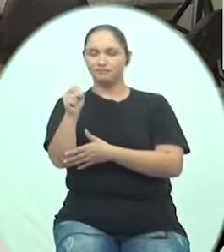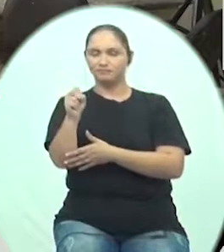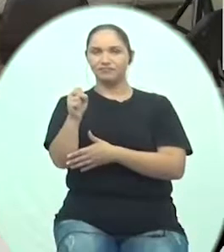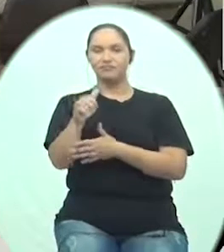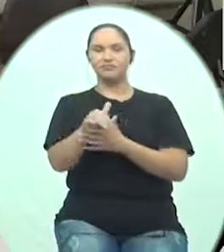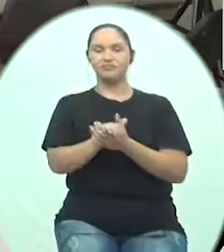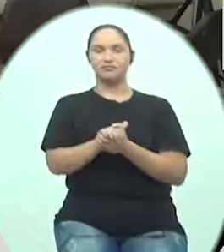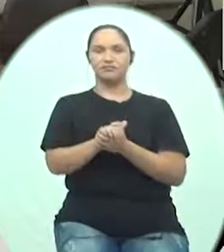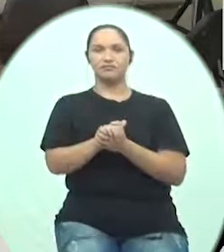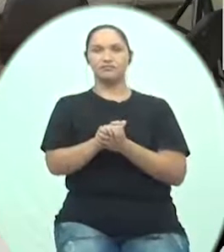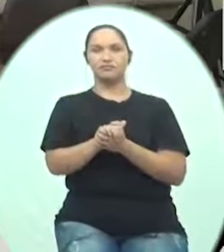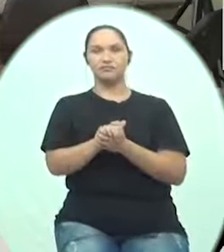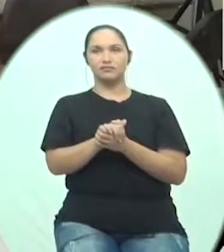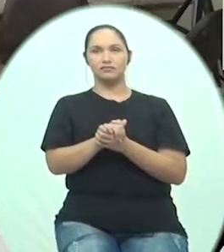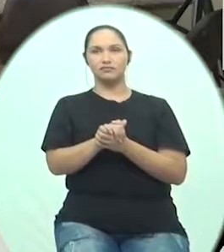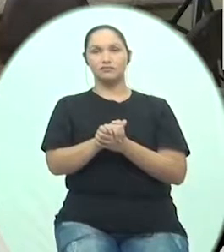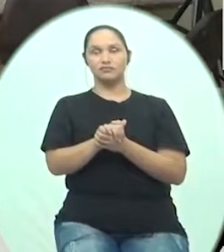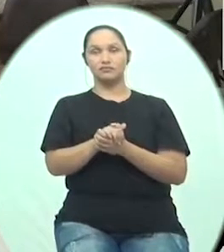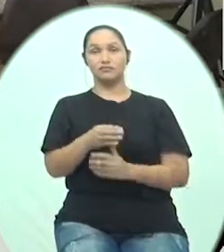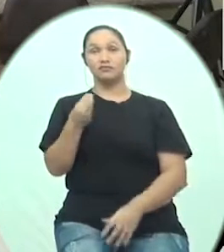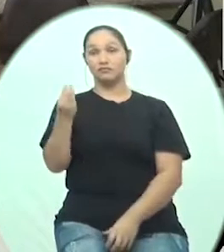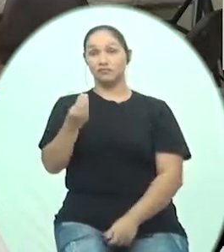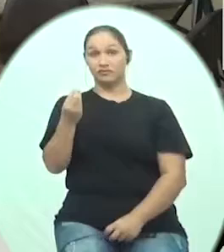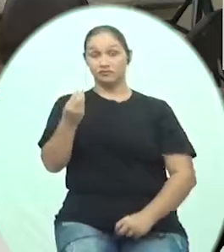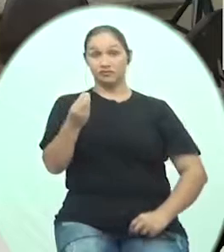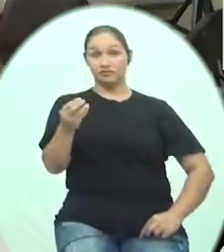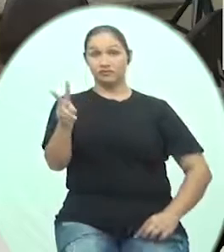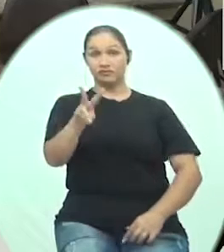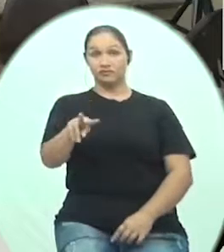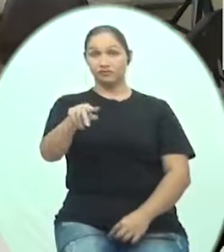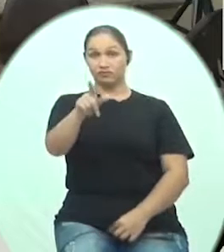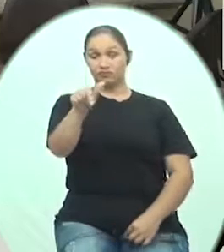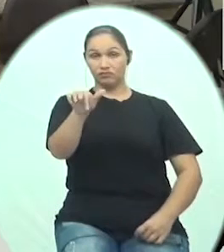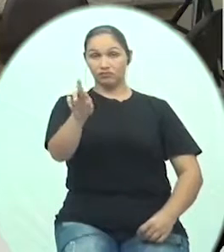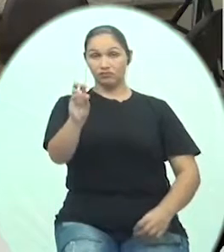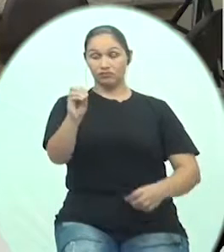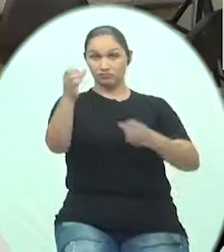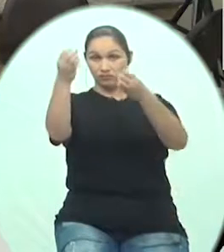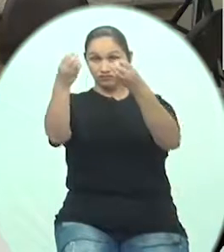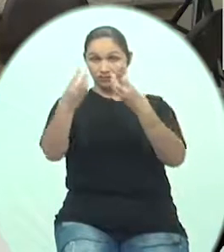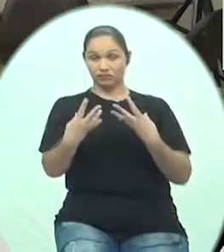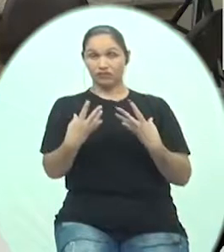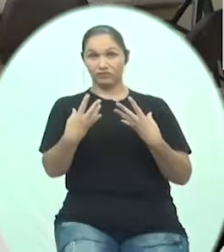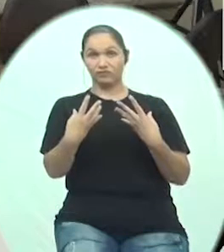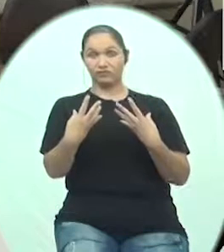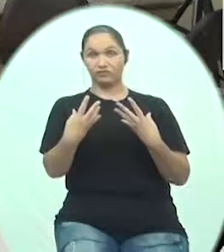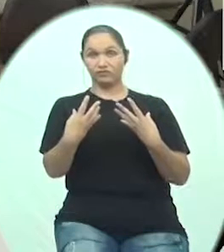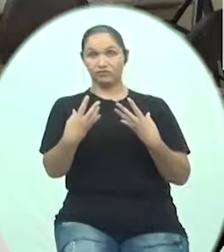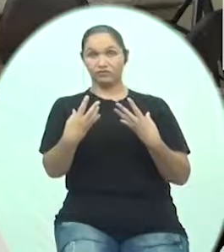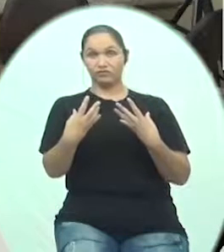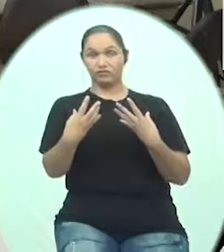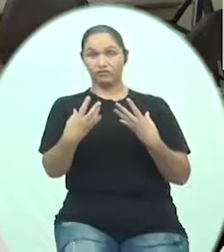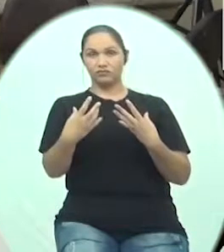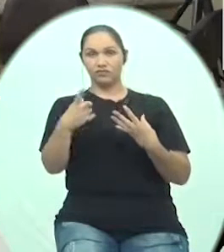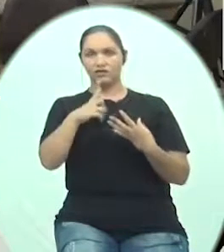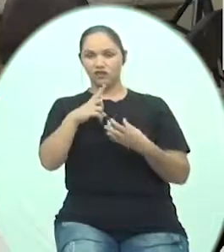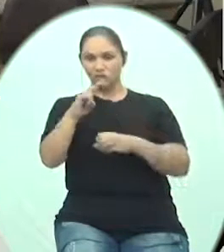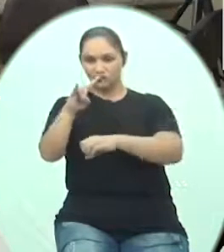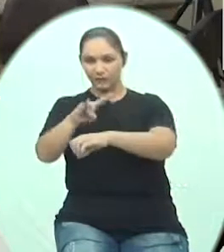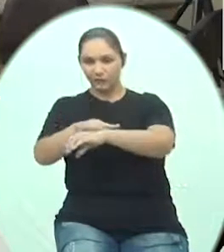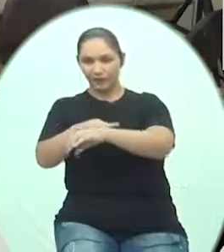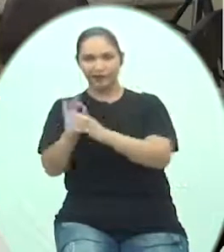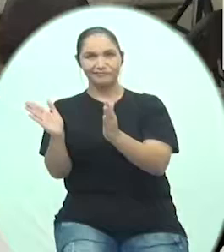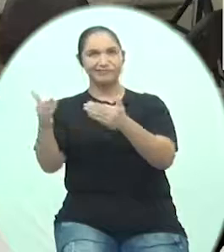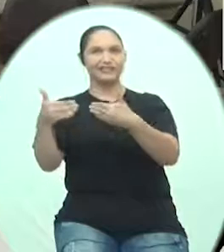Saúde Central como falou o vereador zairo tínhamos banheiros interditados